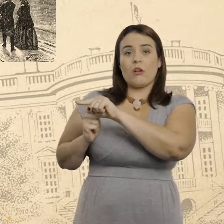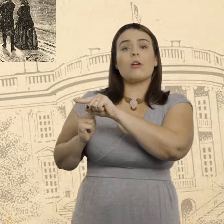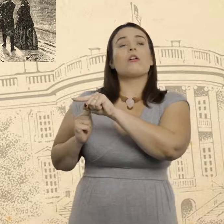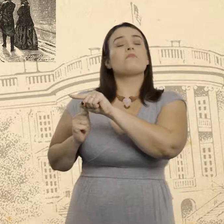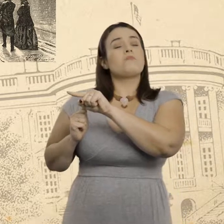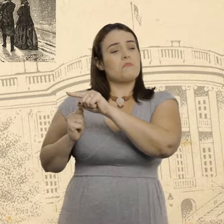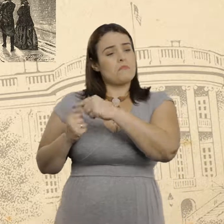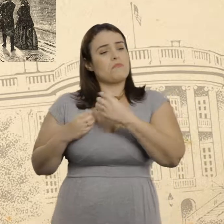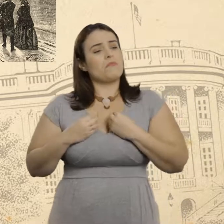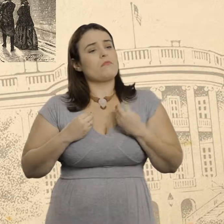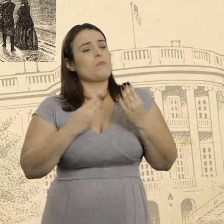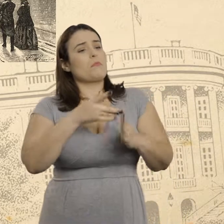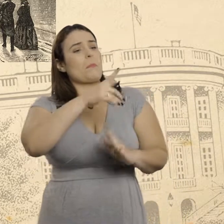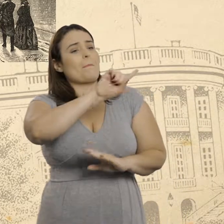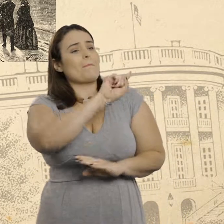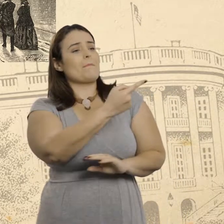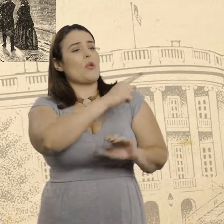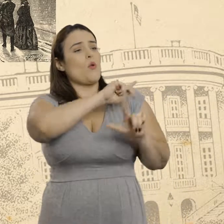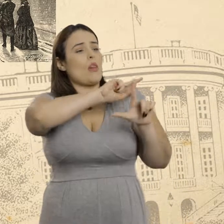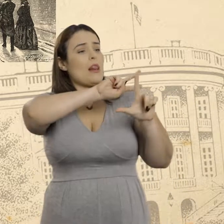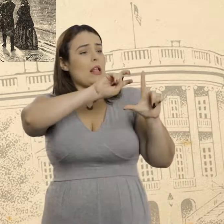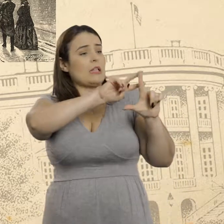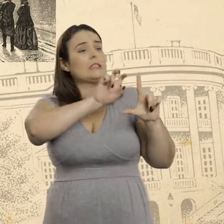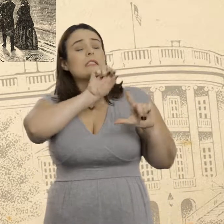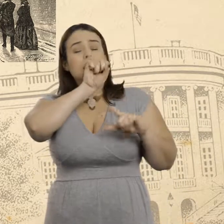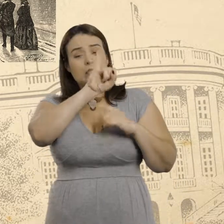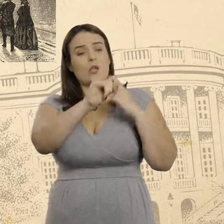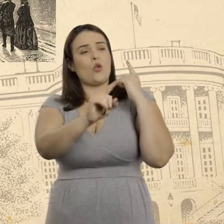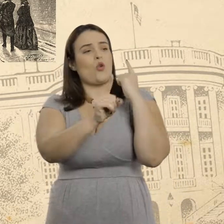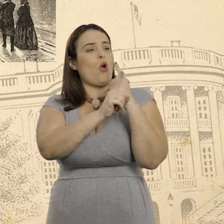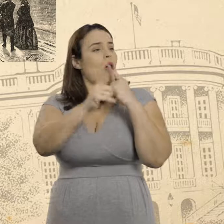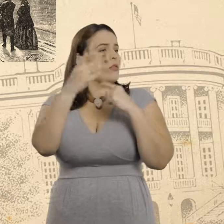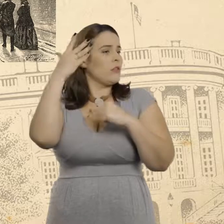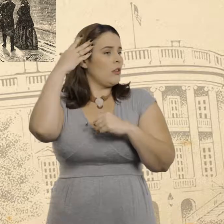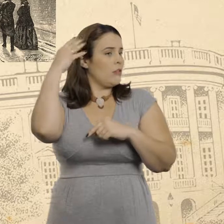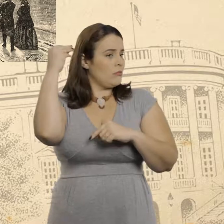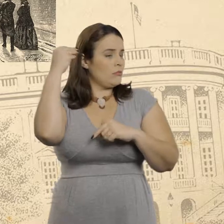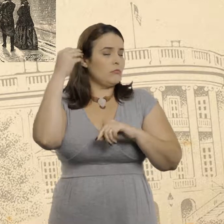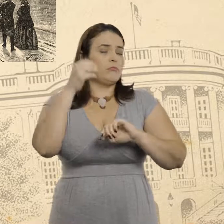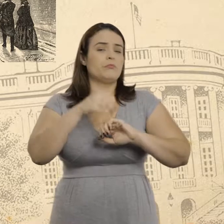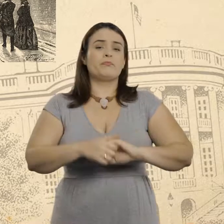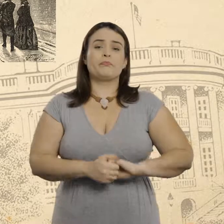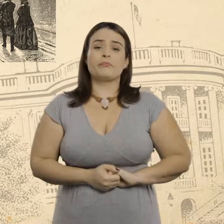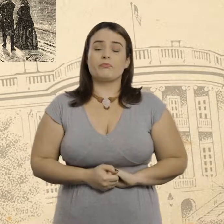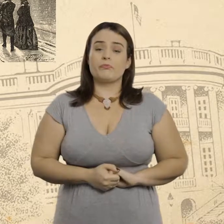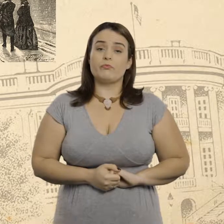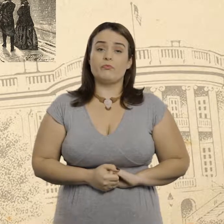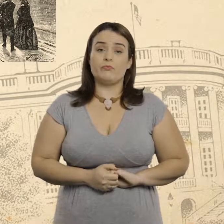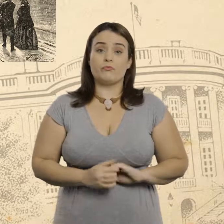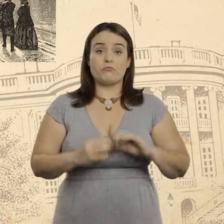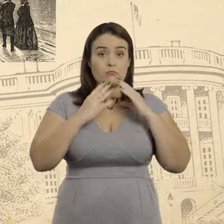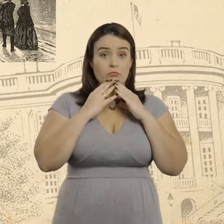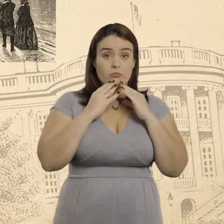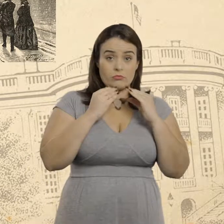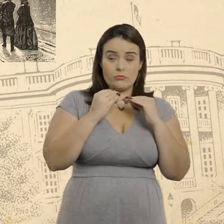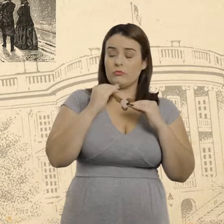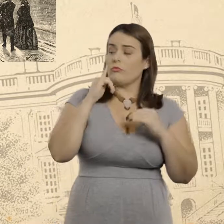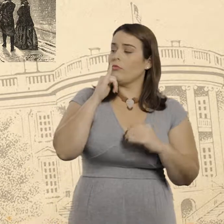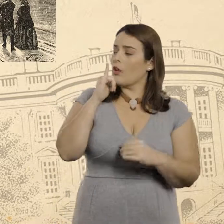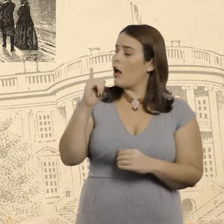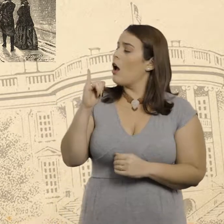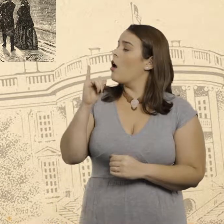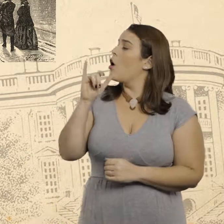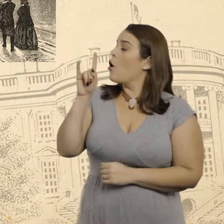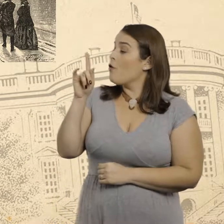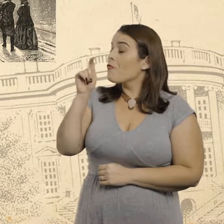Fogg. O Sr. Fogg ofereceu 1000 libras para os soldados que encontrassem Passepartout. O Sr. Fogg disse para o